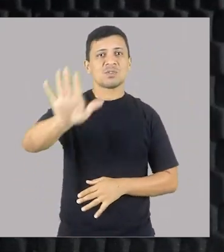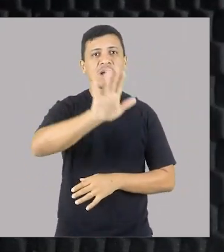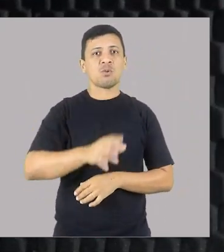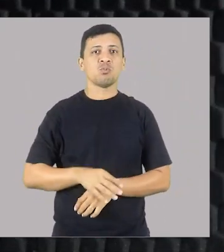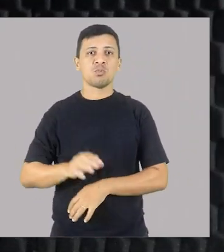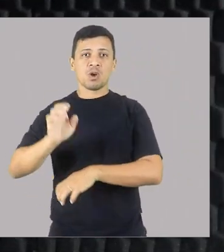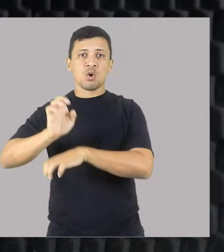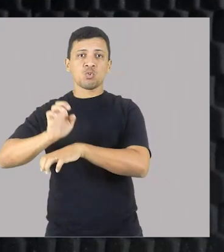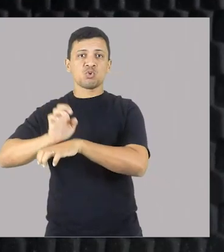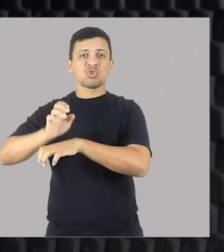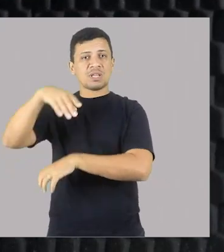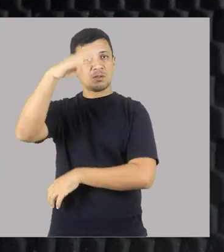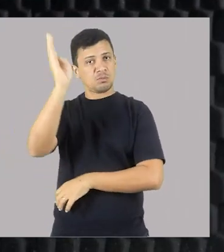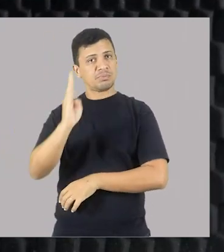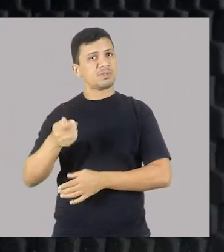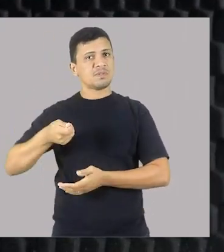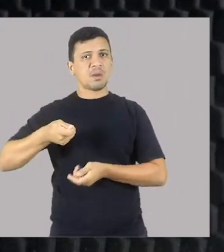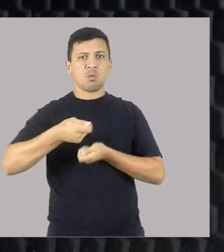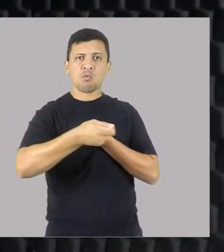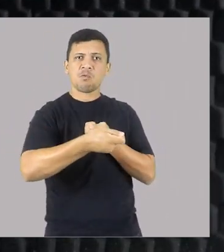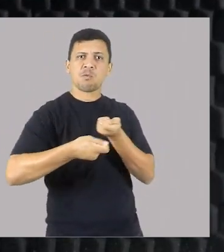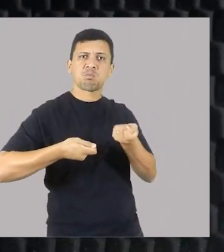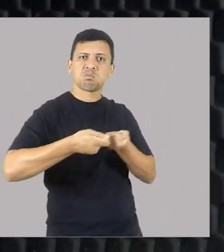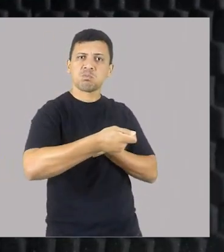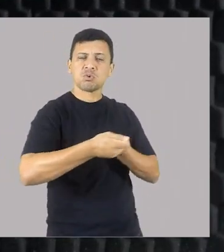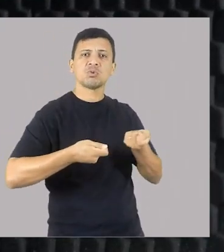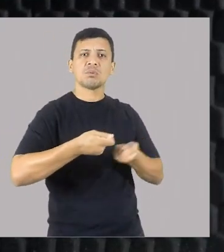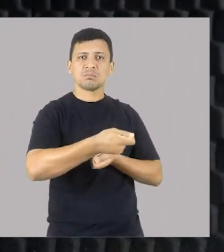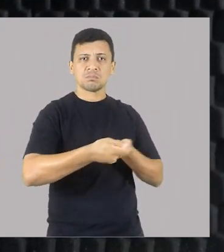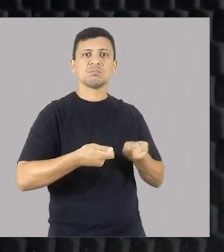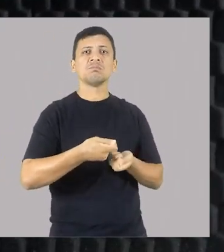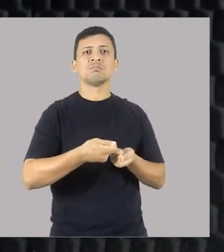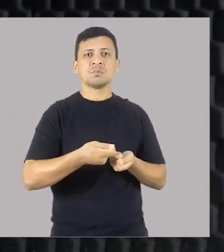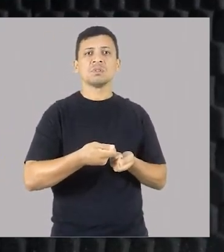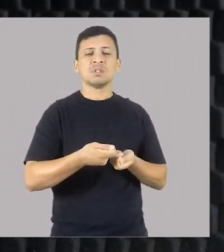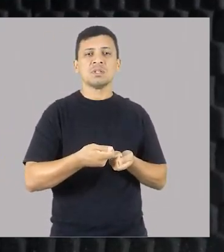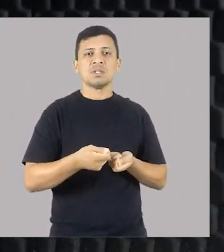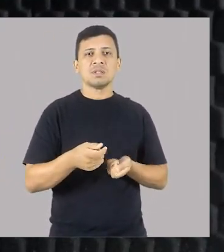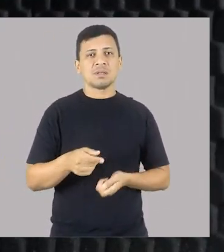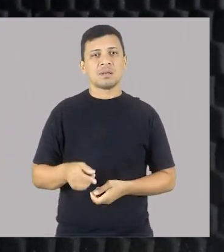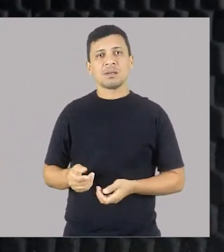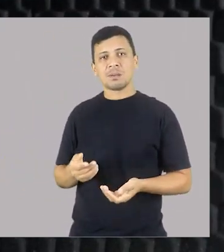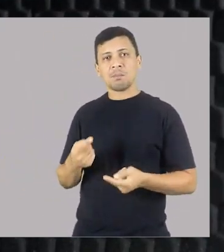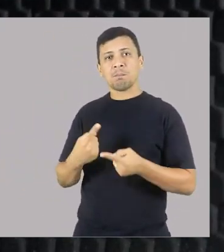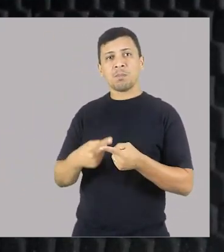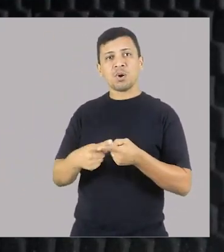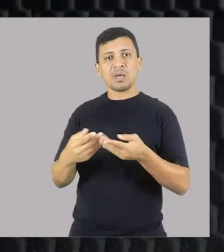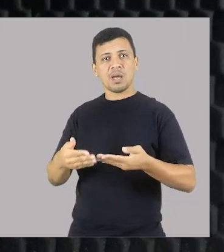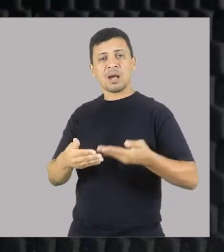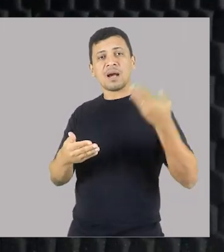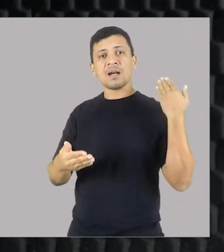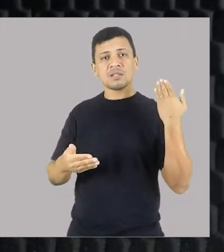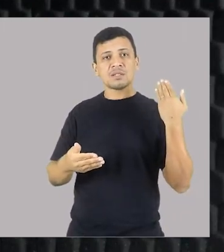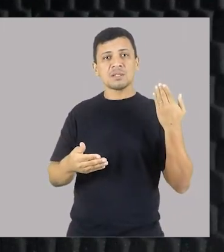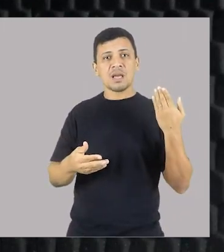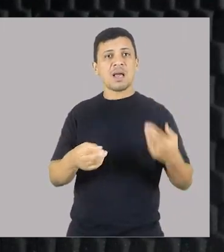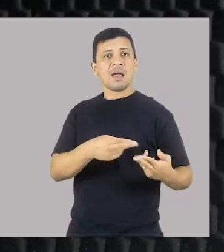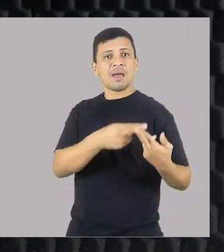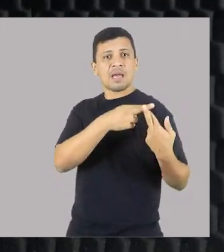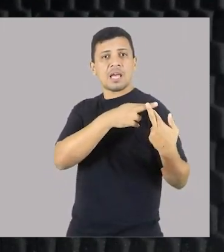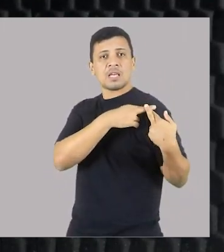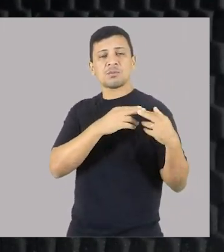Estado, ela passa a ter um controle maior nas mãos do Estado, e que na regência ela esteve diretamente nas mãos das elites